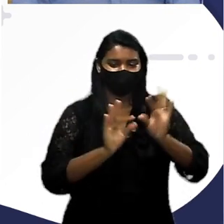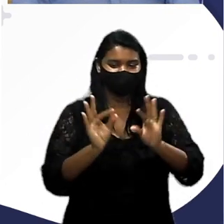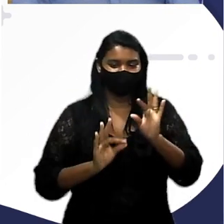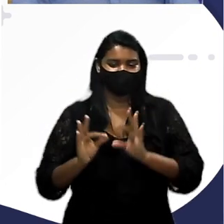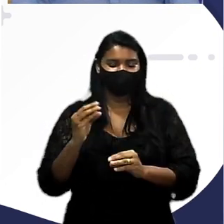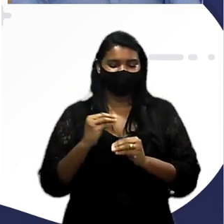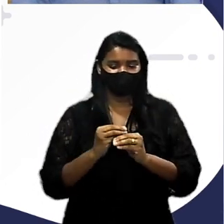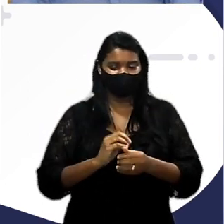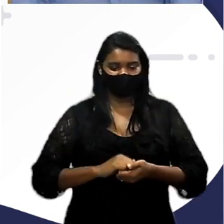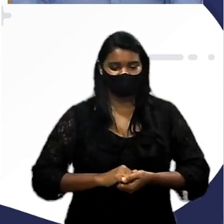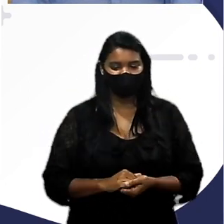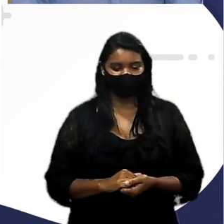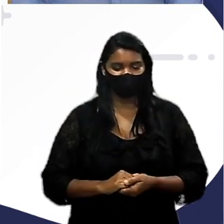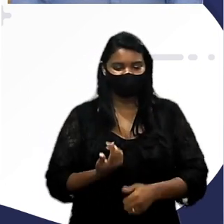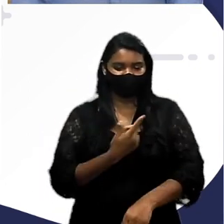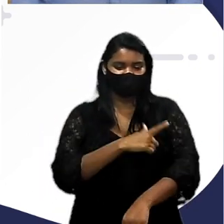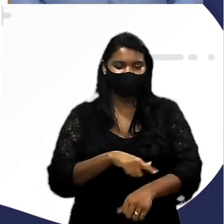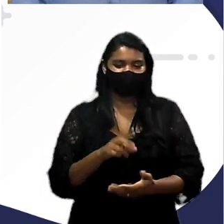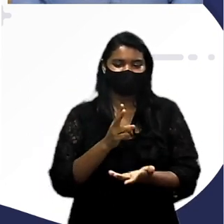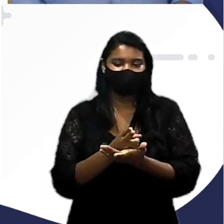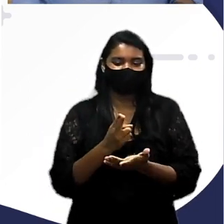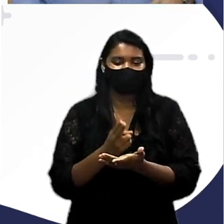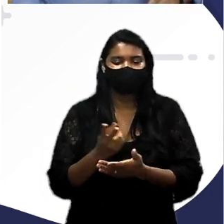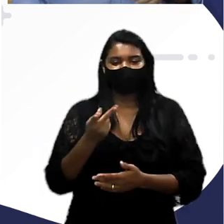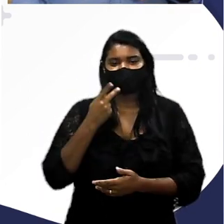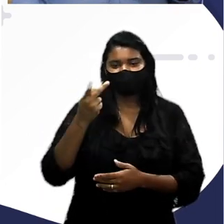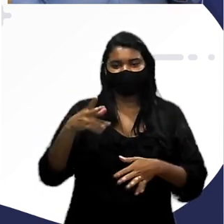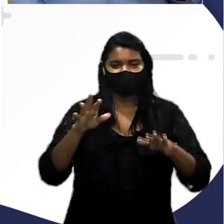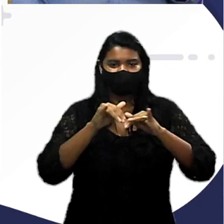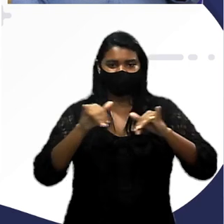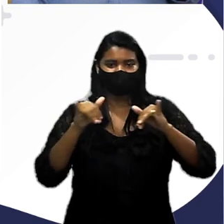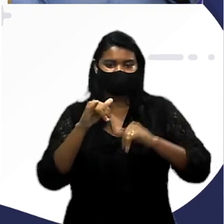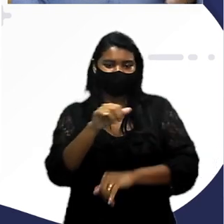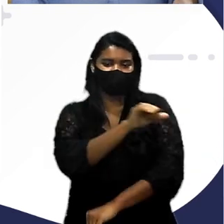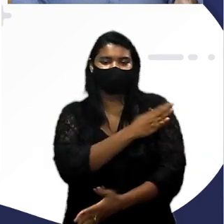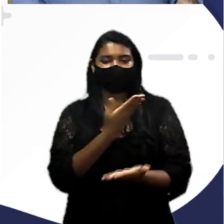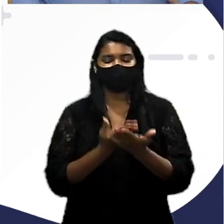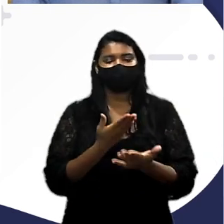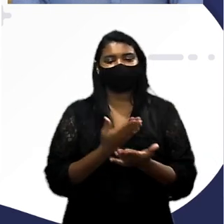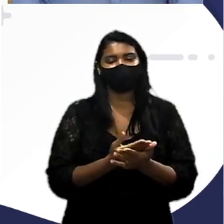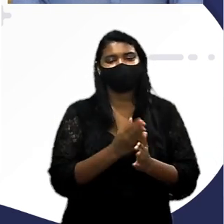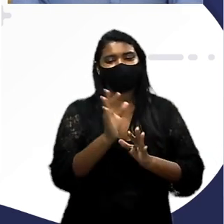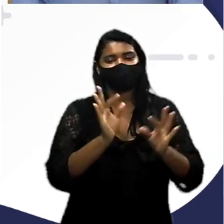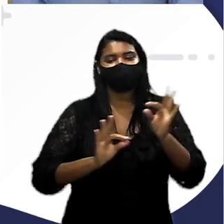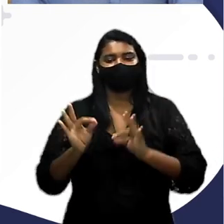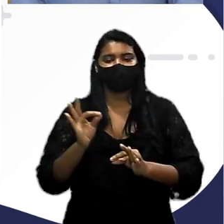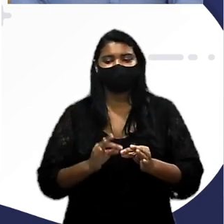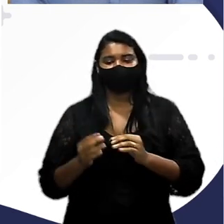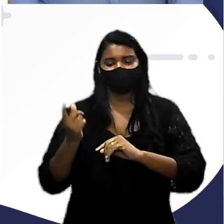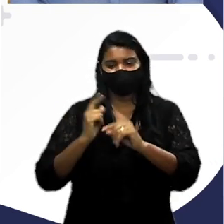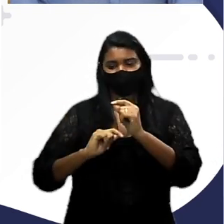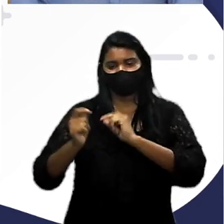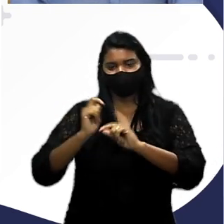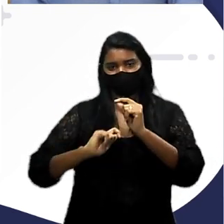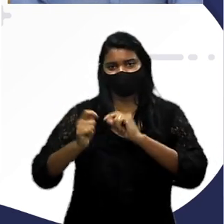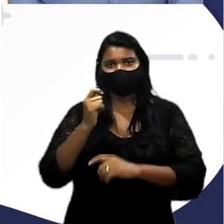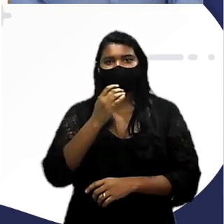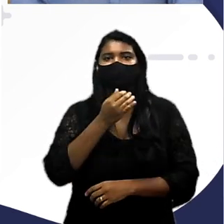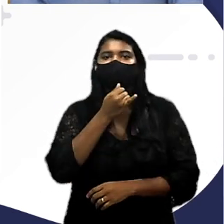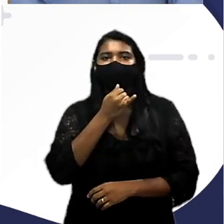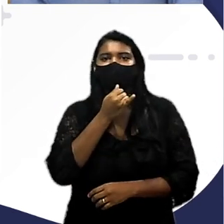organizações, né? Eu costumo sempre dizer muito aos meus alunos que quem lida com a administração, por